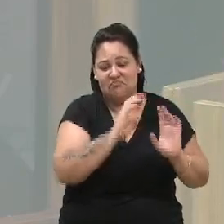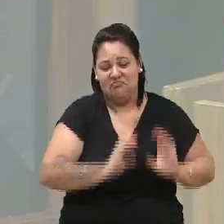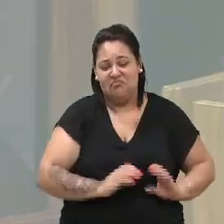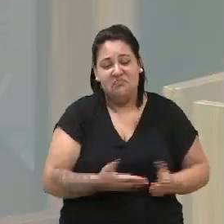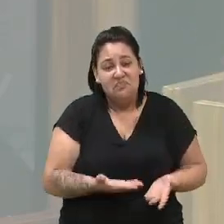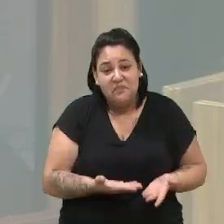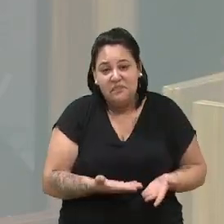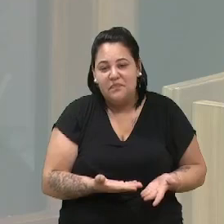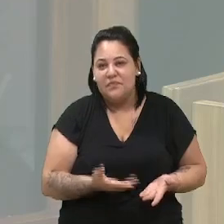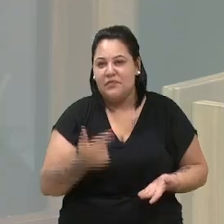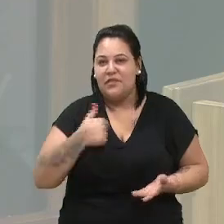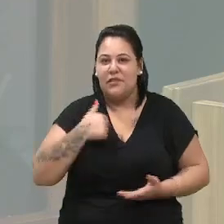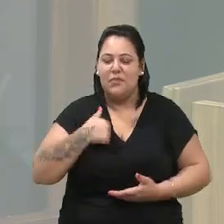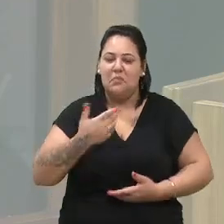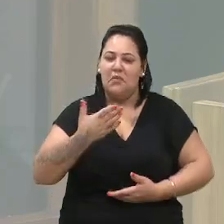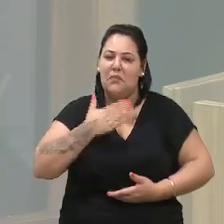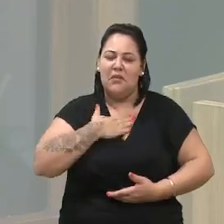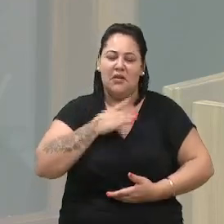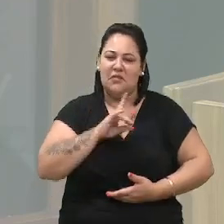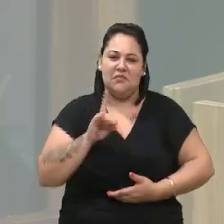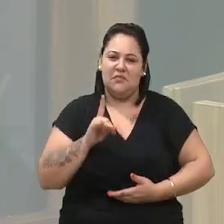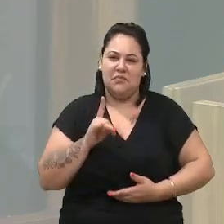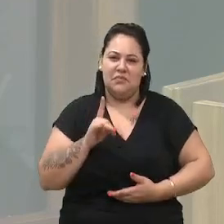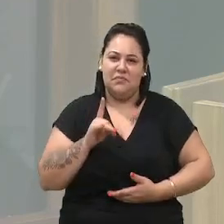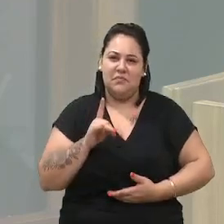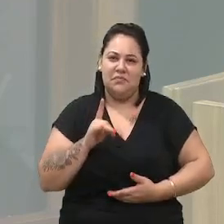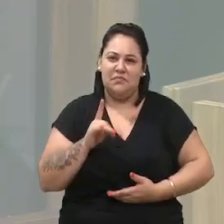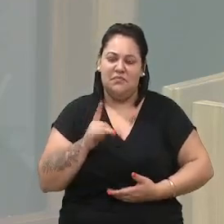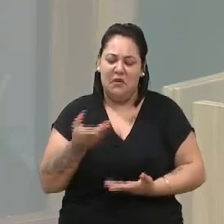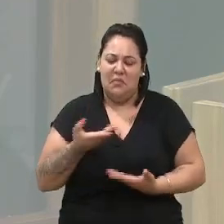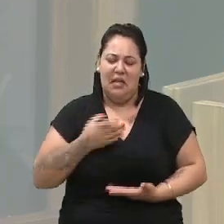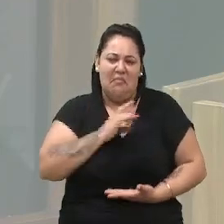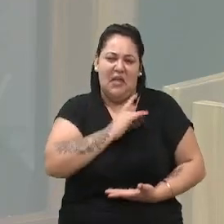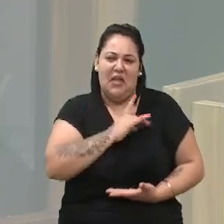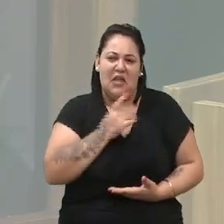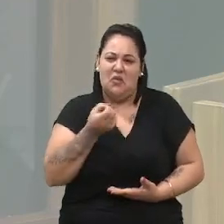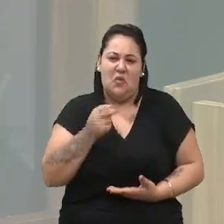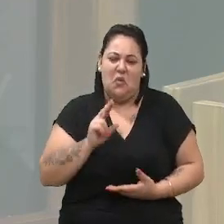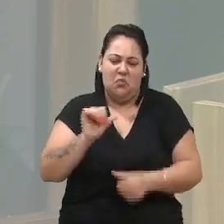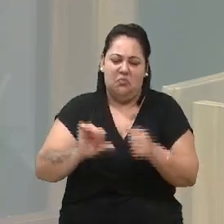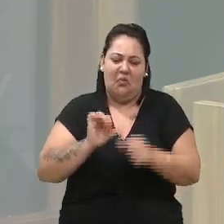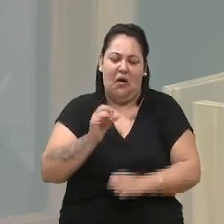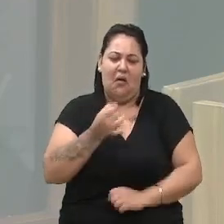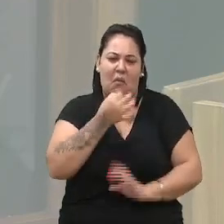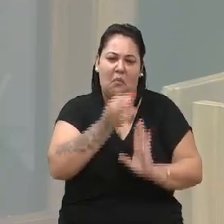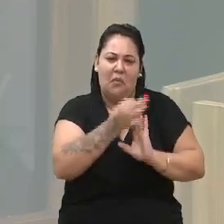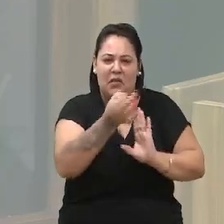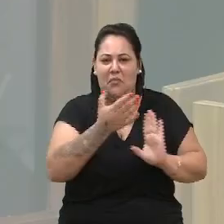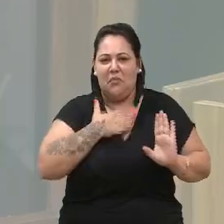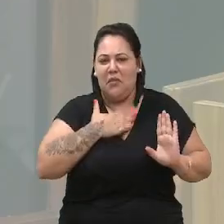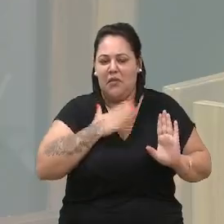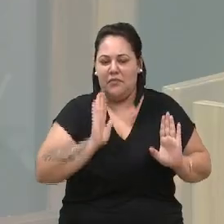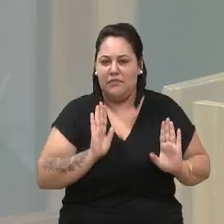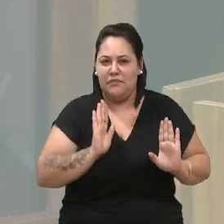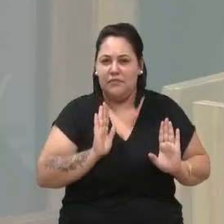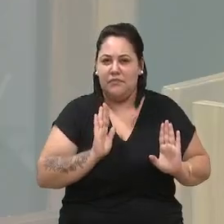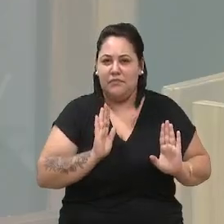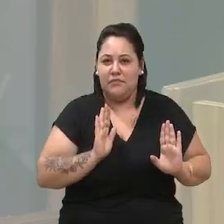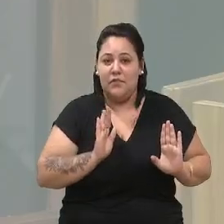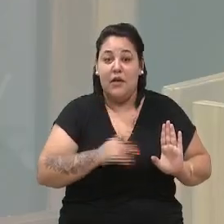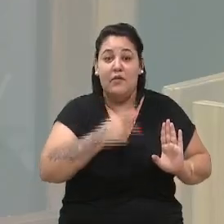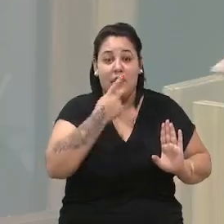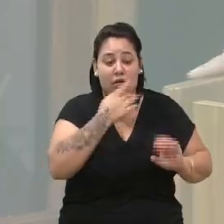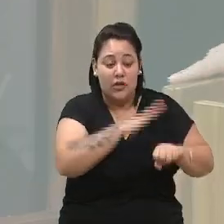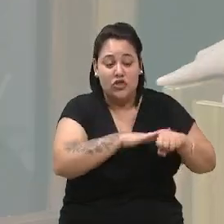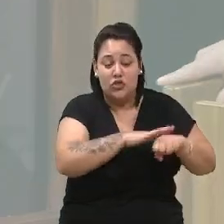casa, não é algo que me amedronta ou que muda a minha opinião. Do ponto de vista do argumento, eu sou aberto e